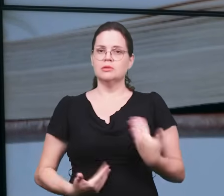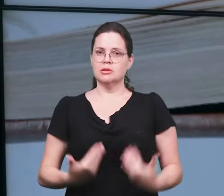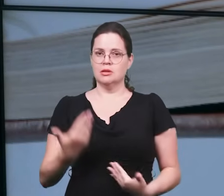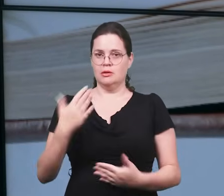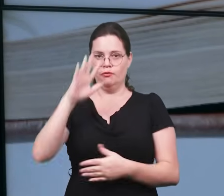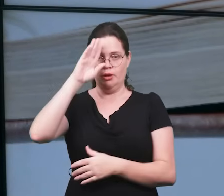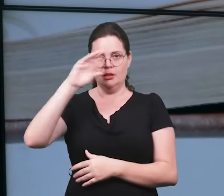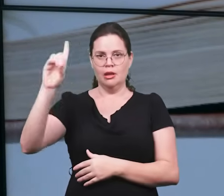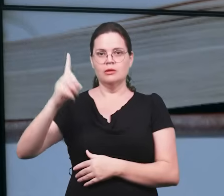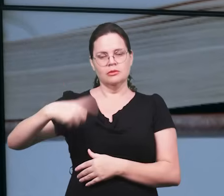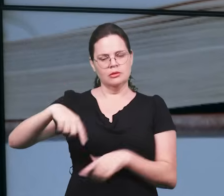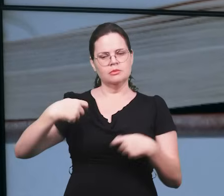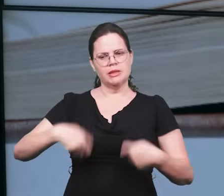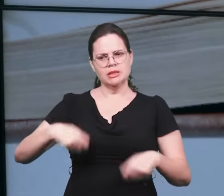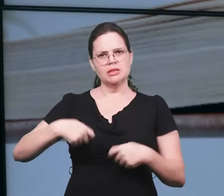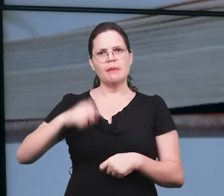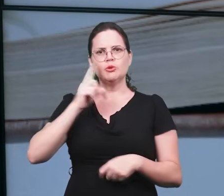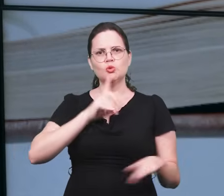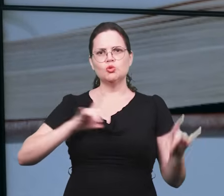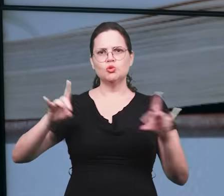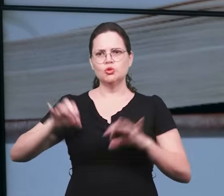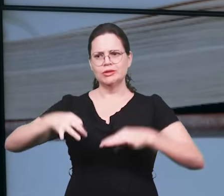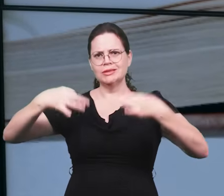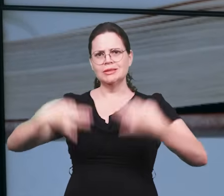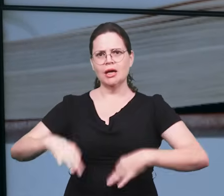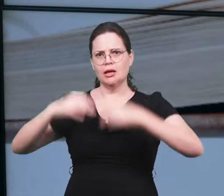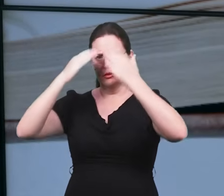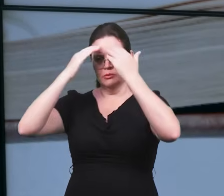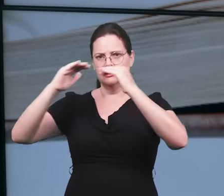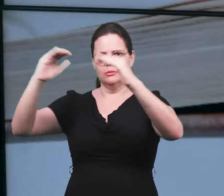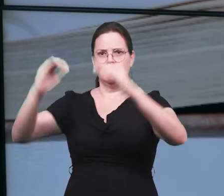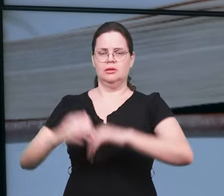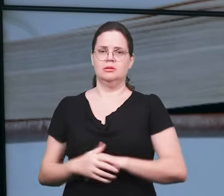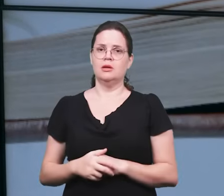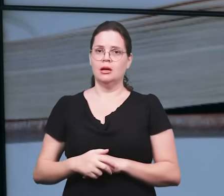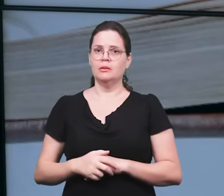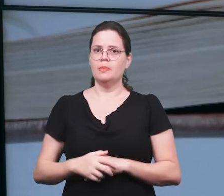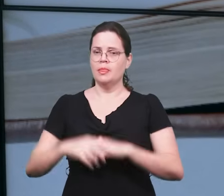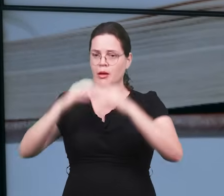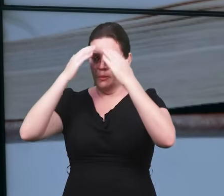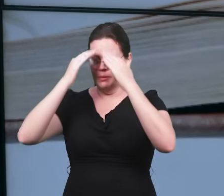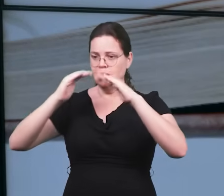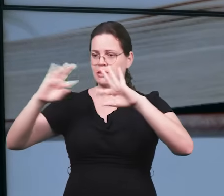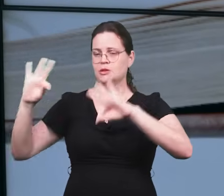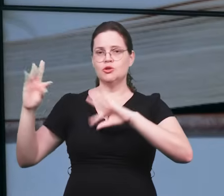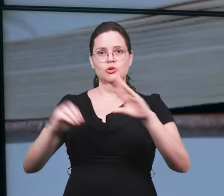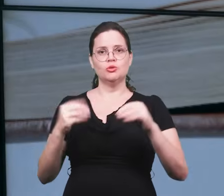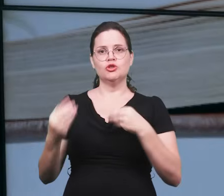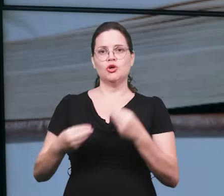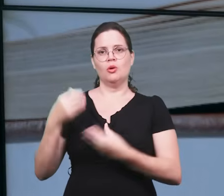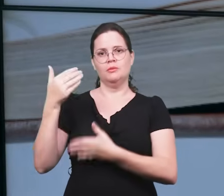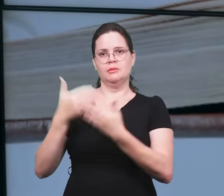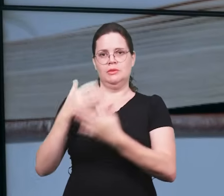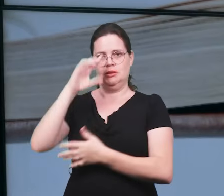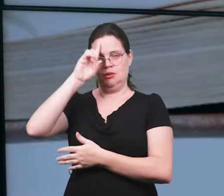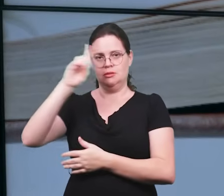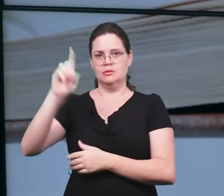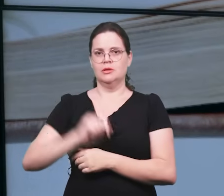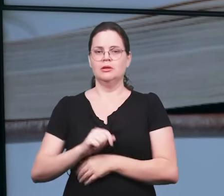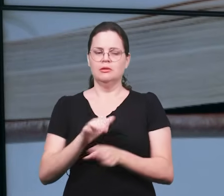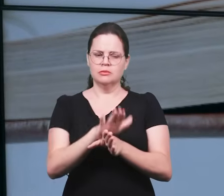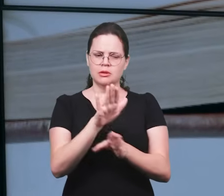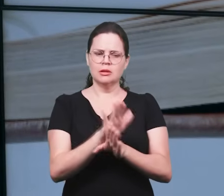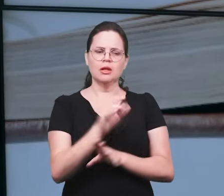Que nós precisamos ter disciplina para servir ao Senhor. E esse é um trabalho nosso, de orientar os nossos filhos à leitura diária da